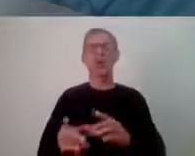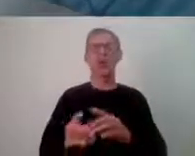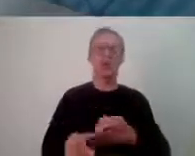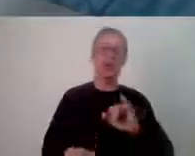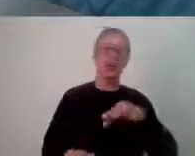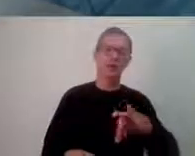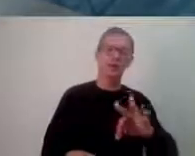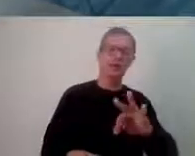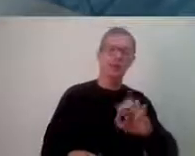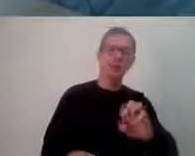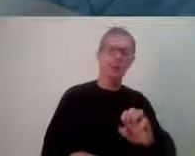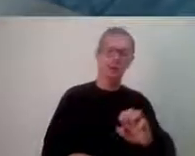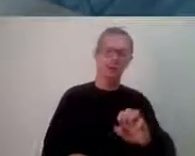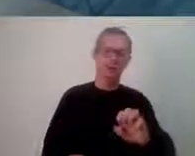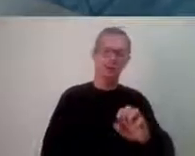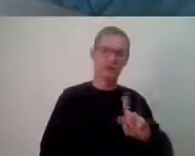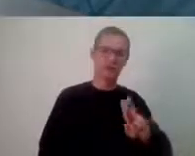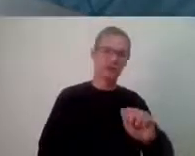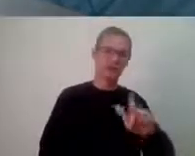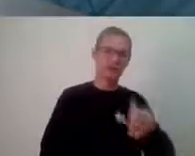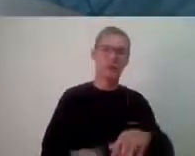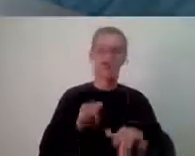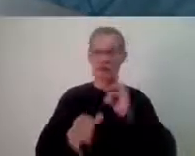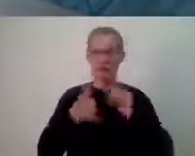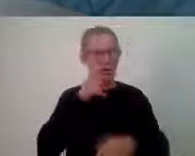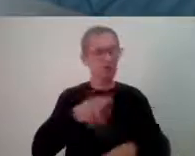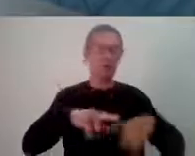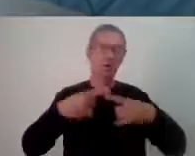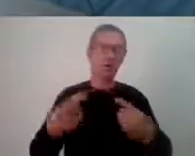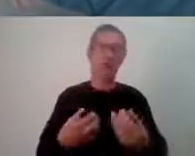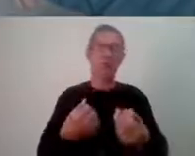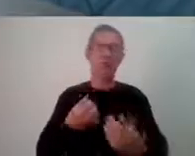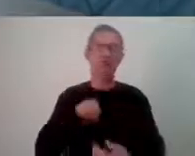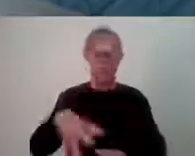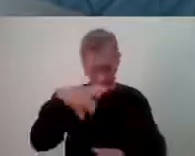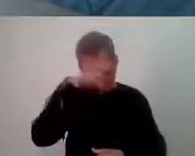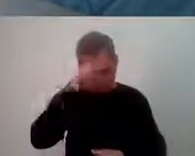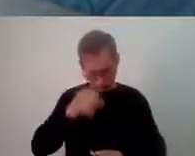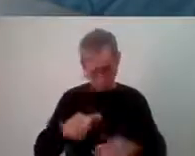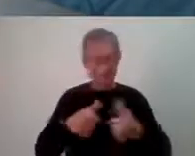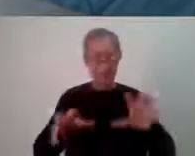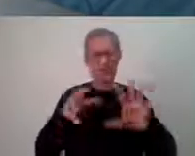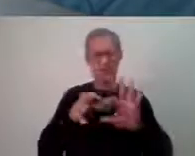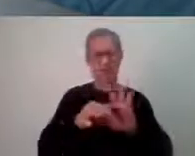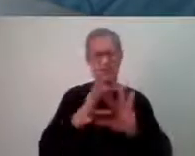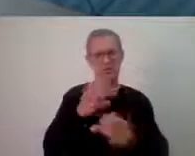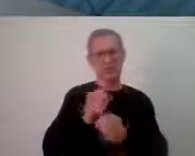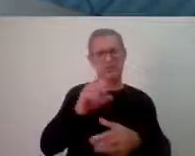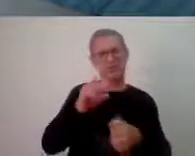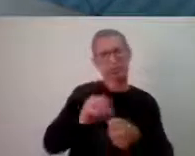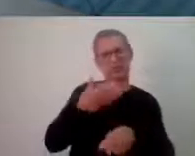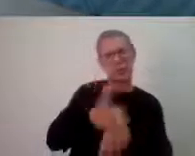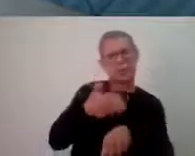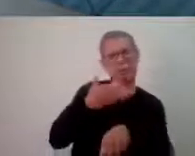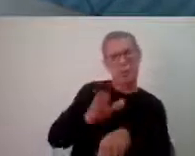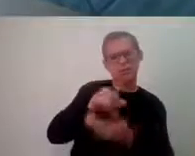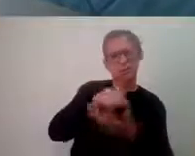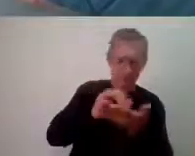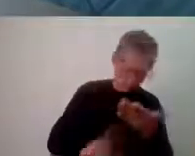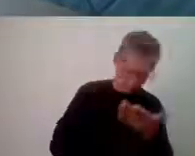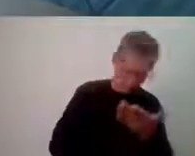eu tenho um recadinho. Ah, professora, como é que eu vou aprender esse tanto de integral, professora? Fazendo